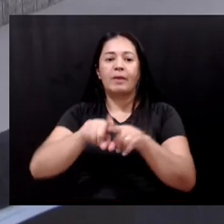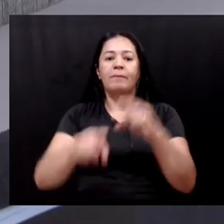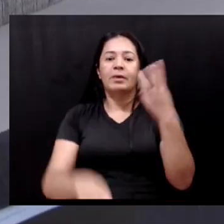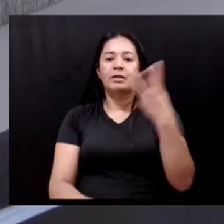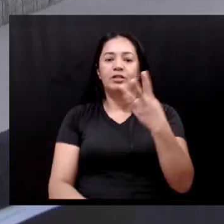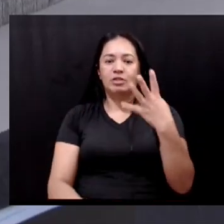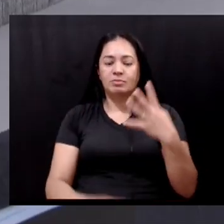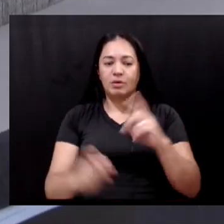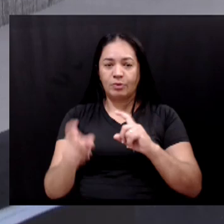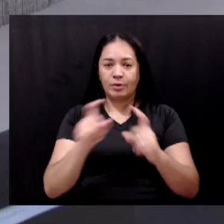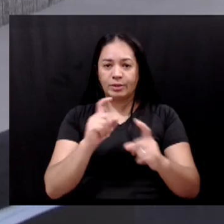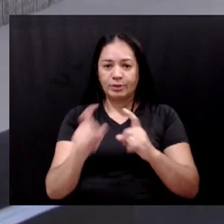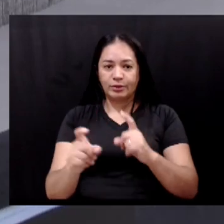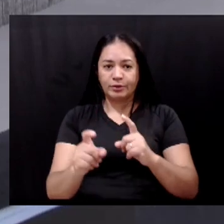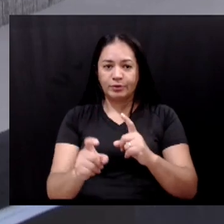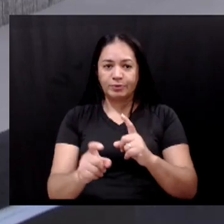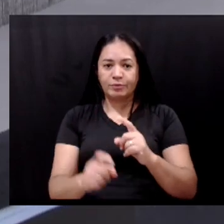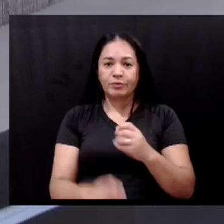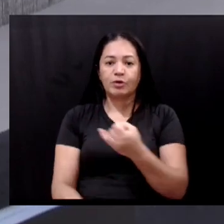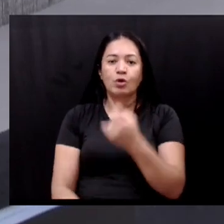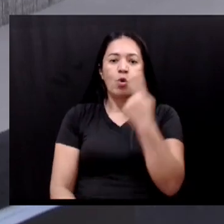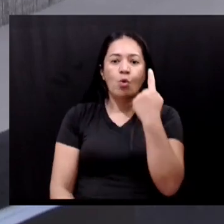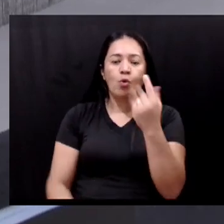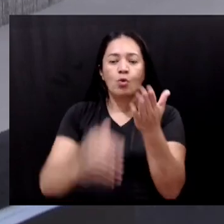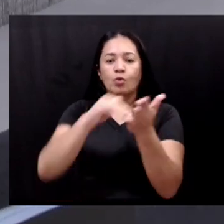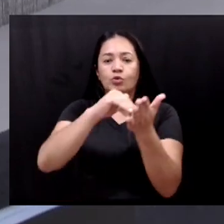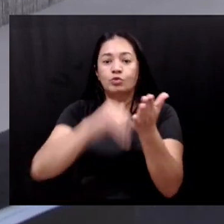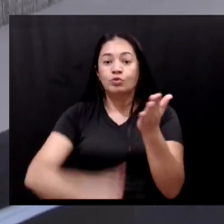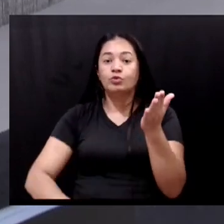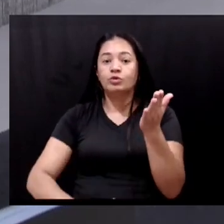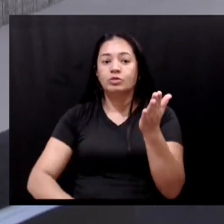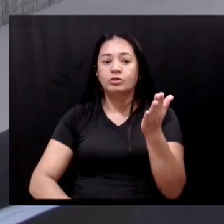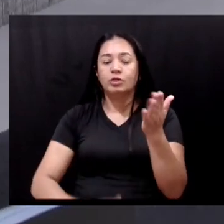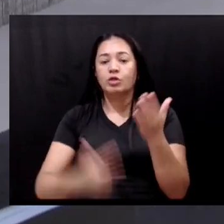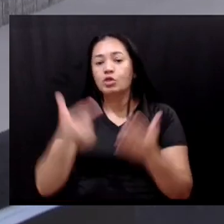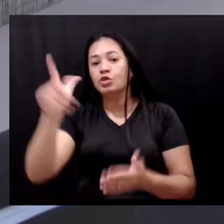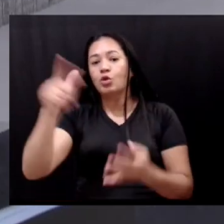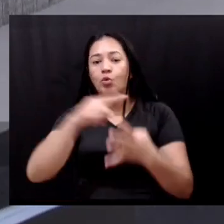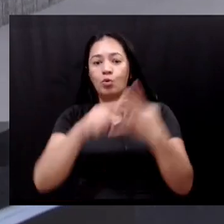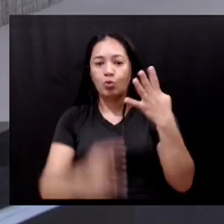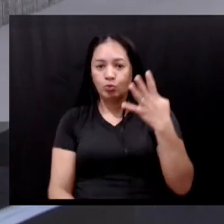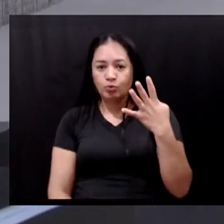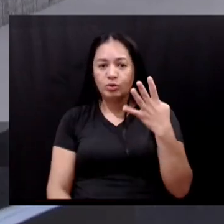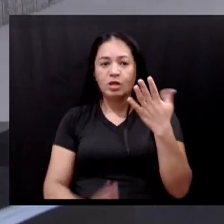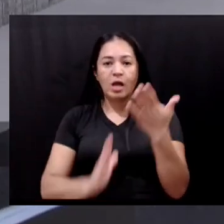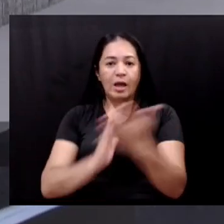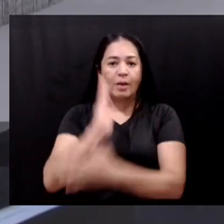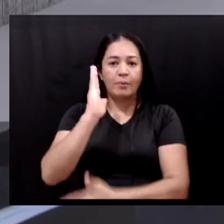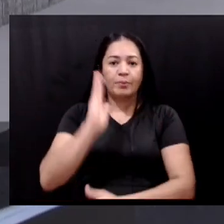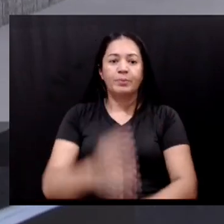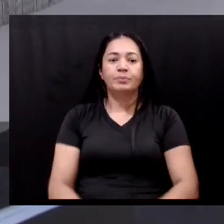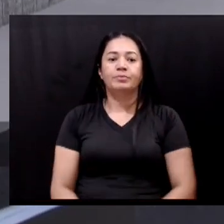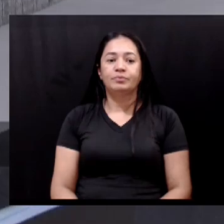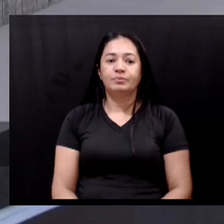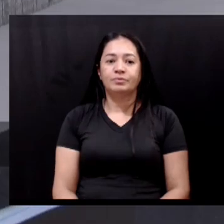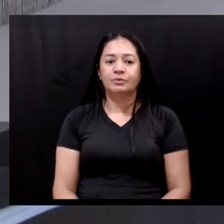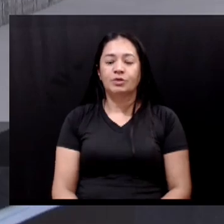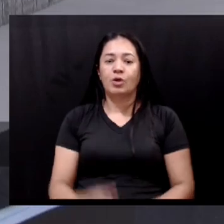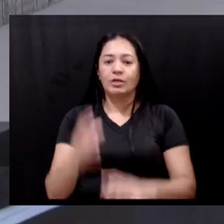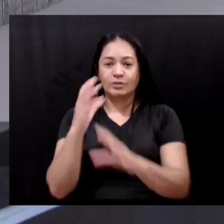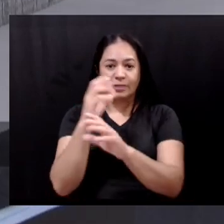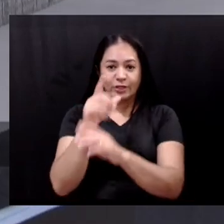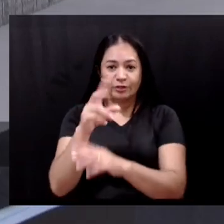um item foi retirado de pauta e outros 4 foram aprovados. O resultado completo você confere lá no